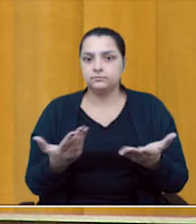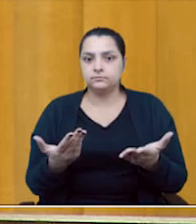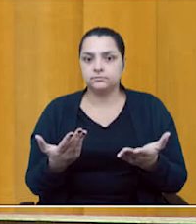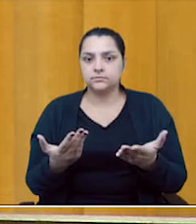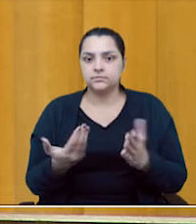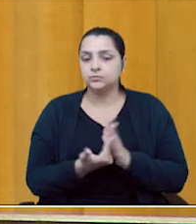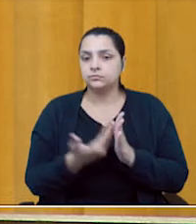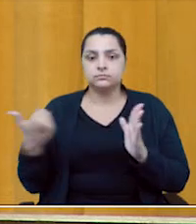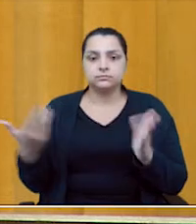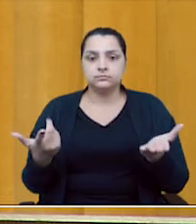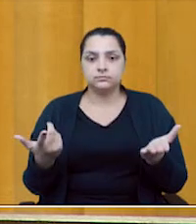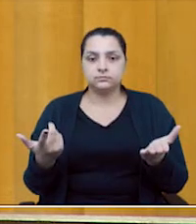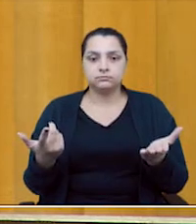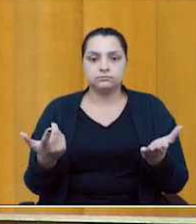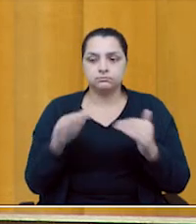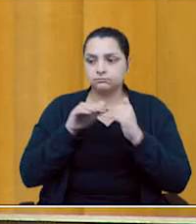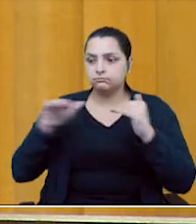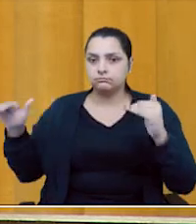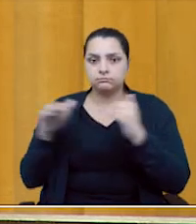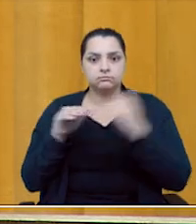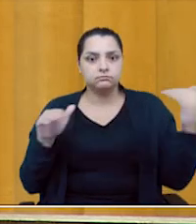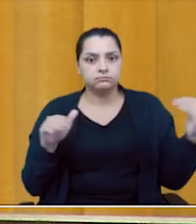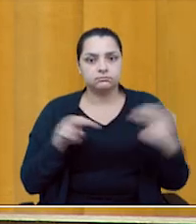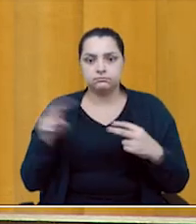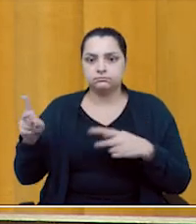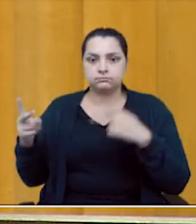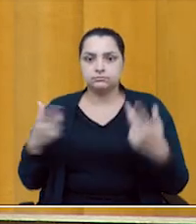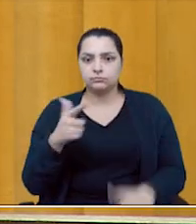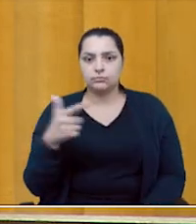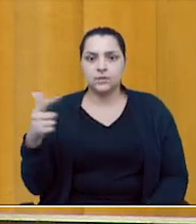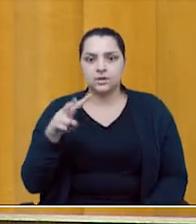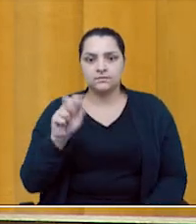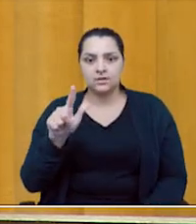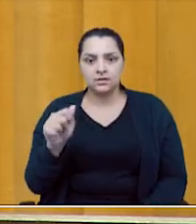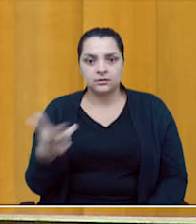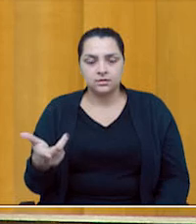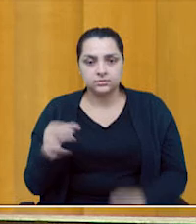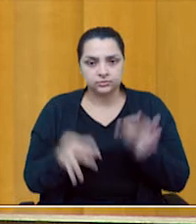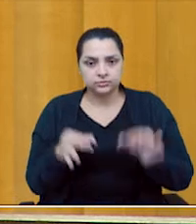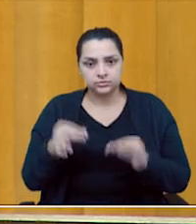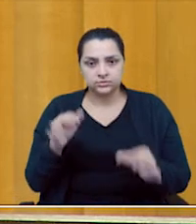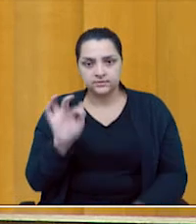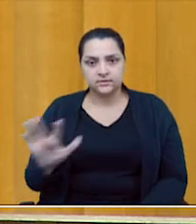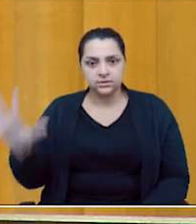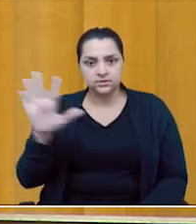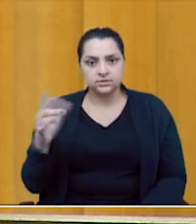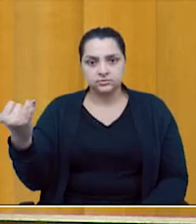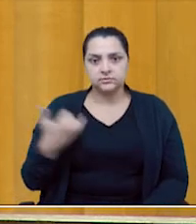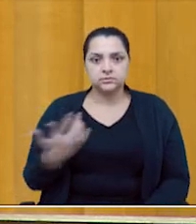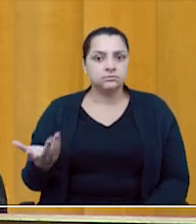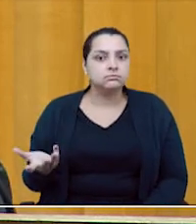têm mobilidade horizontal, não vaga nada. Não está acontecendo isso na Justiça Federal? Já tive essa notícia, a Justiça Federal está tendo esse